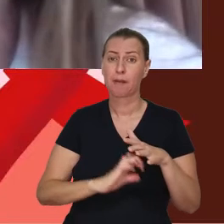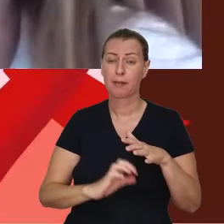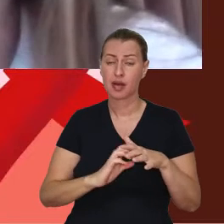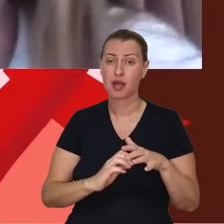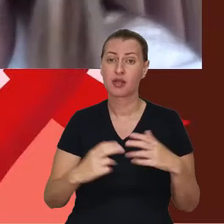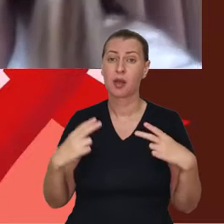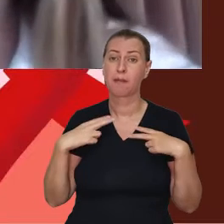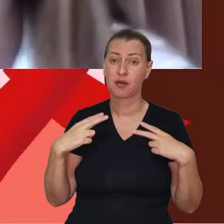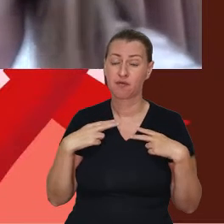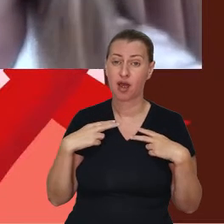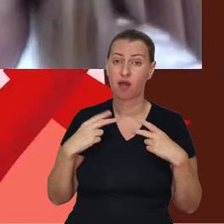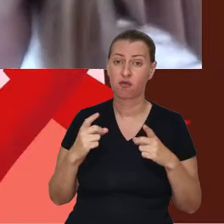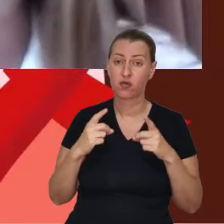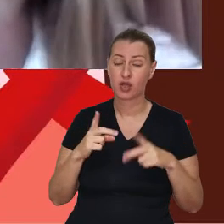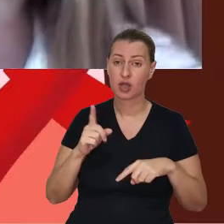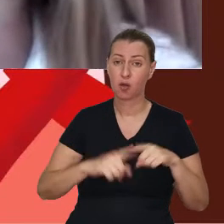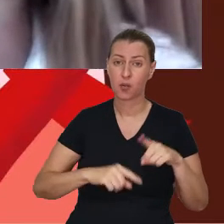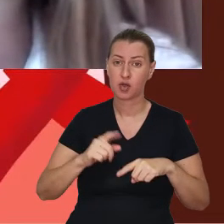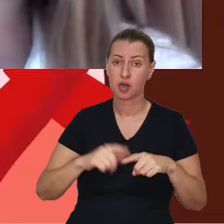considerando o nosso público.